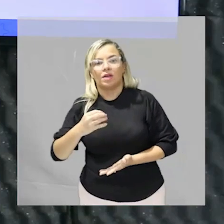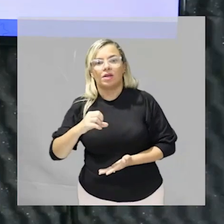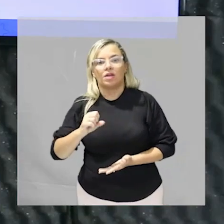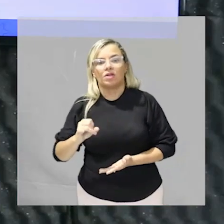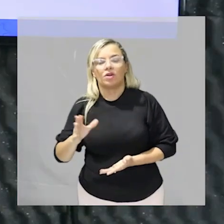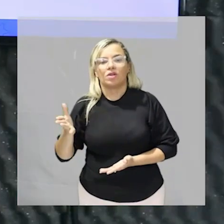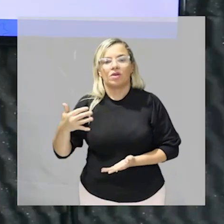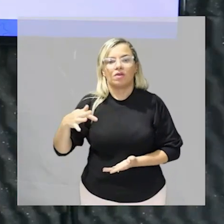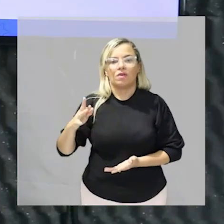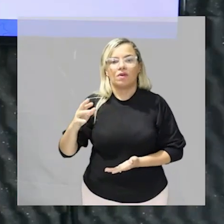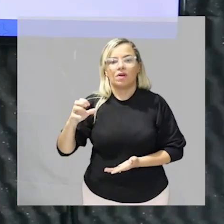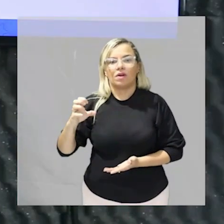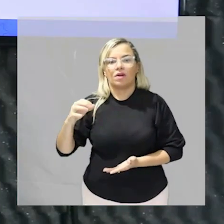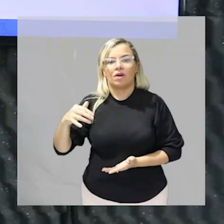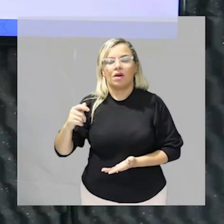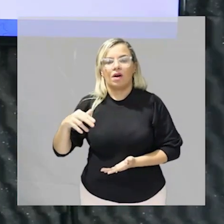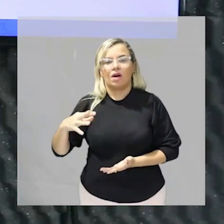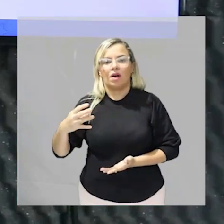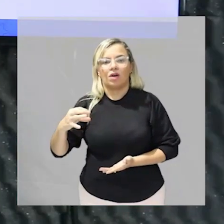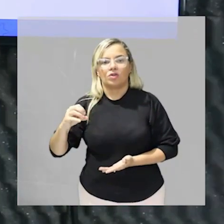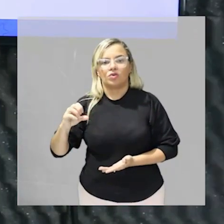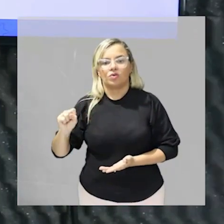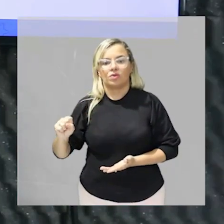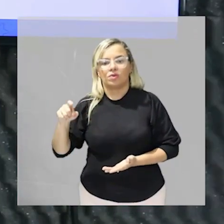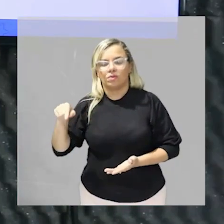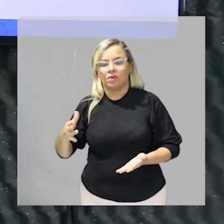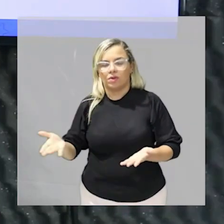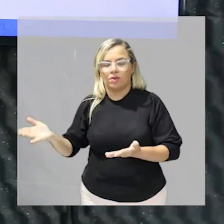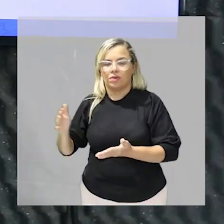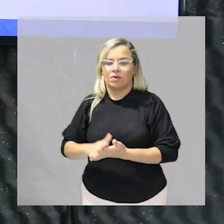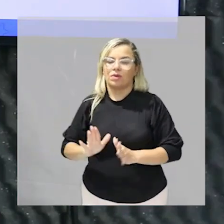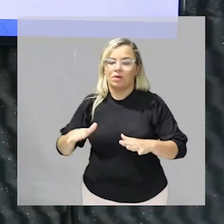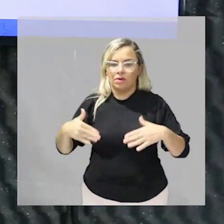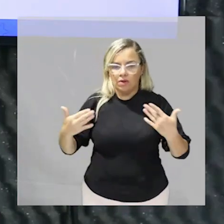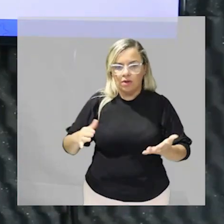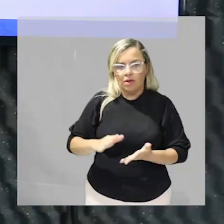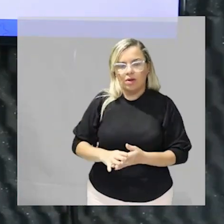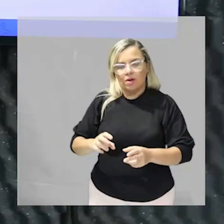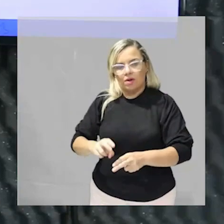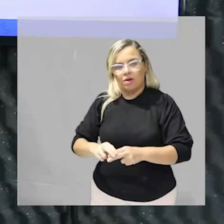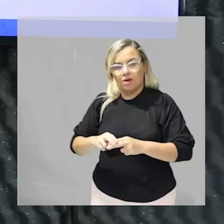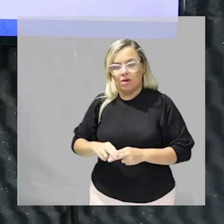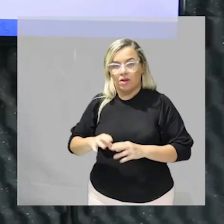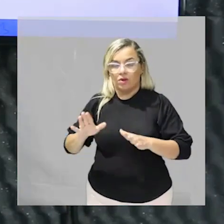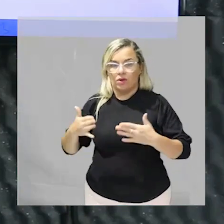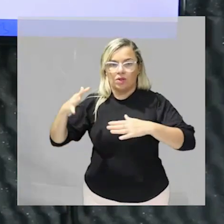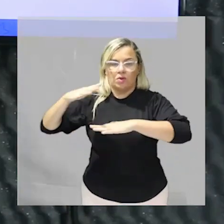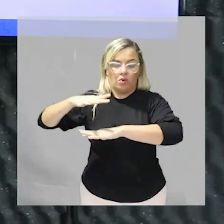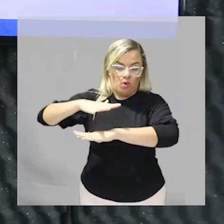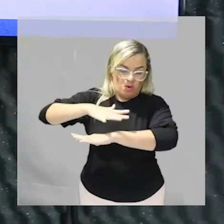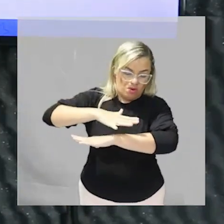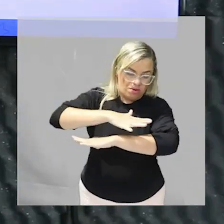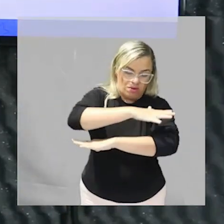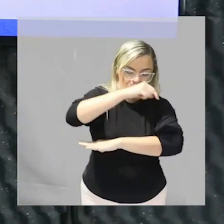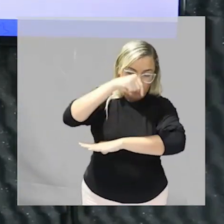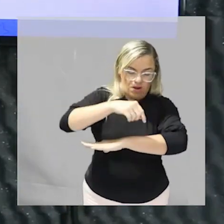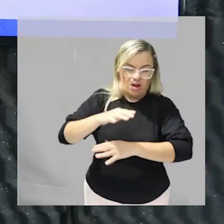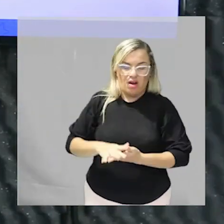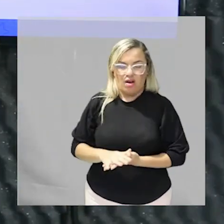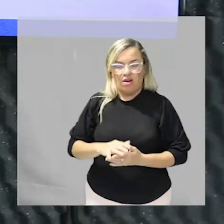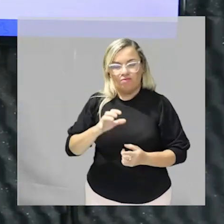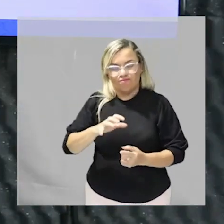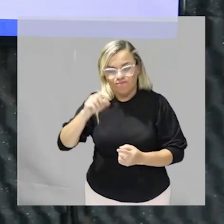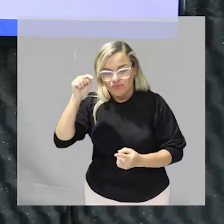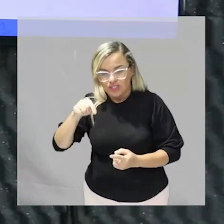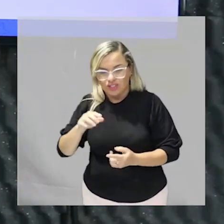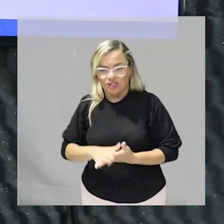natural. E o texto está dizendo, né, quando tu impermeabiliza o solo, tu afeta essa realidade. Agora fica fácil,